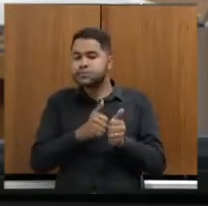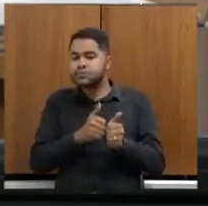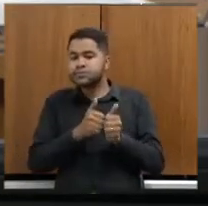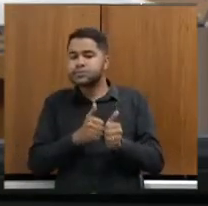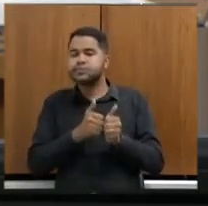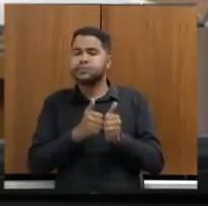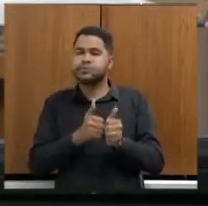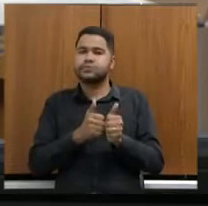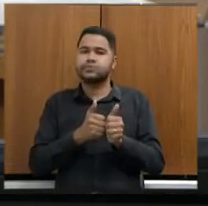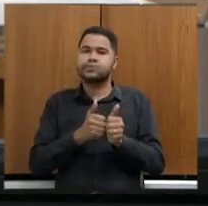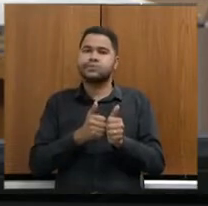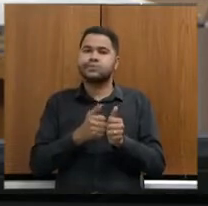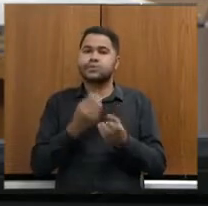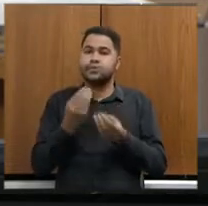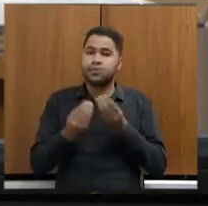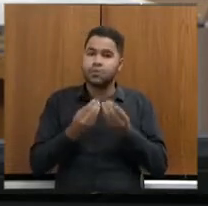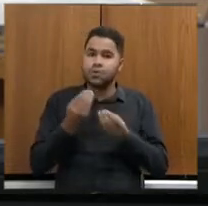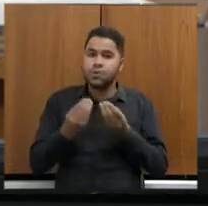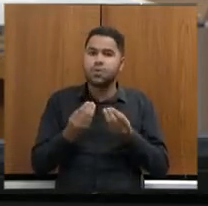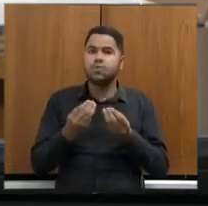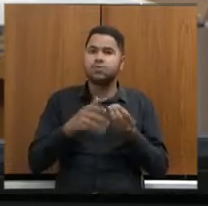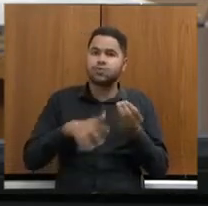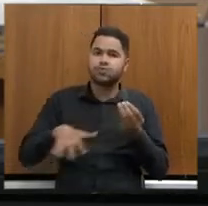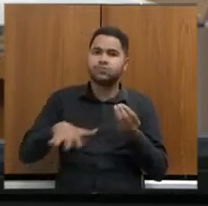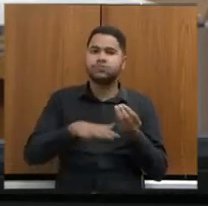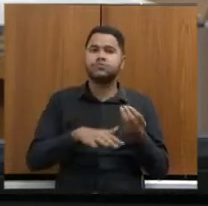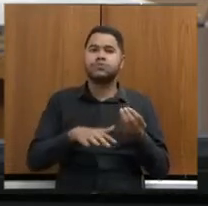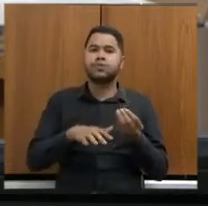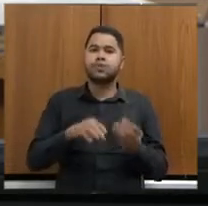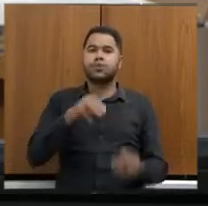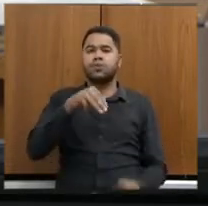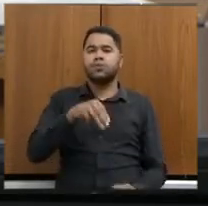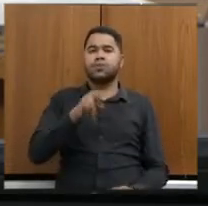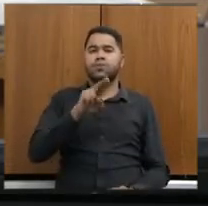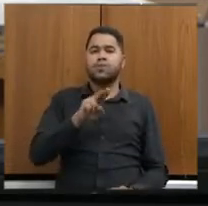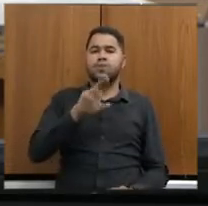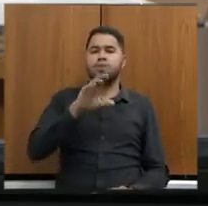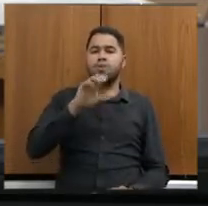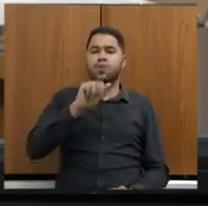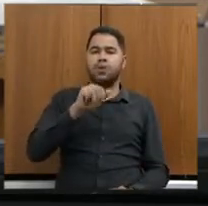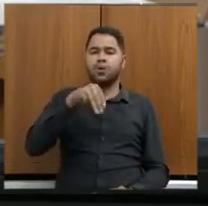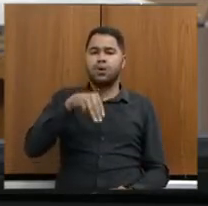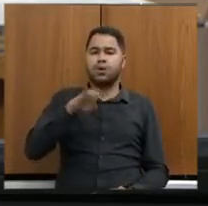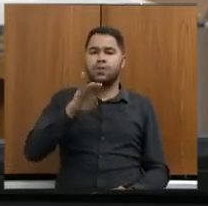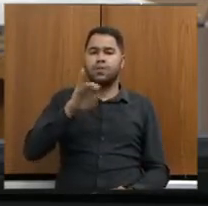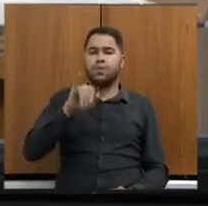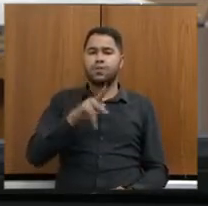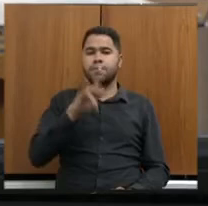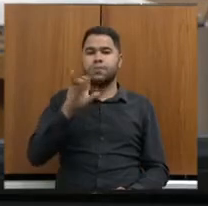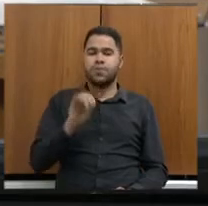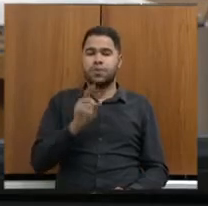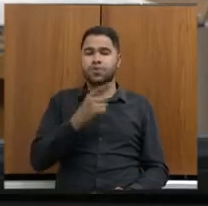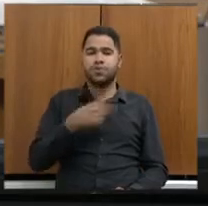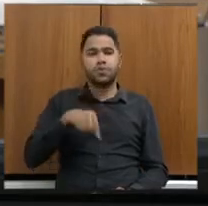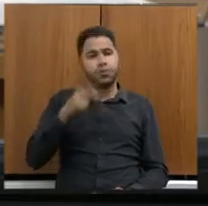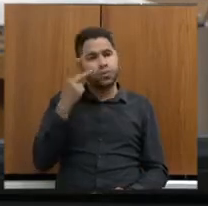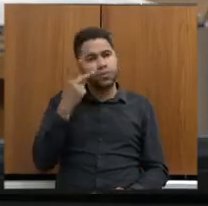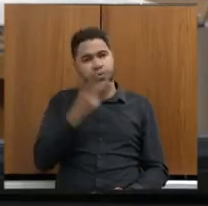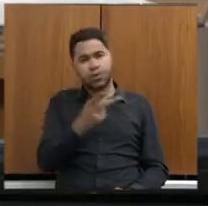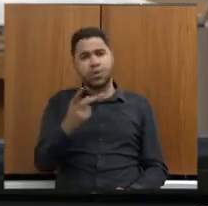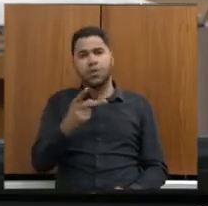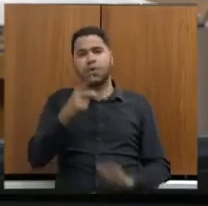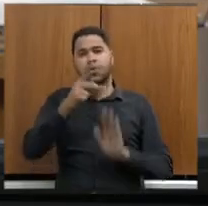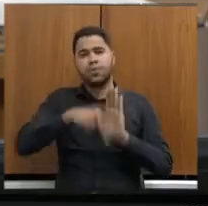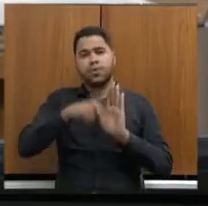essa questão do recapeamento aí na estrada de Mocambinho né que o senhor sugeriu e nós vamos visitar o projeto